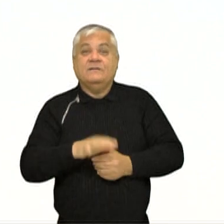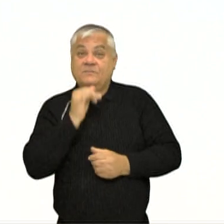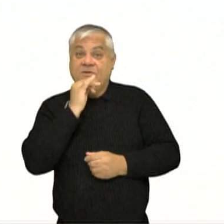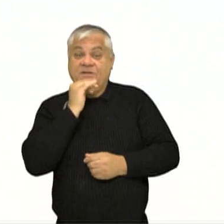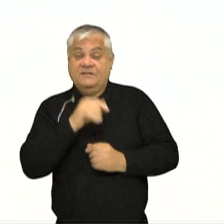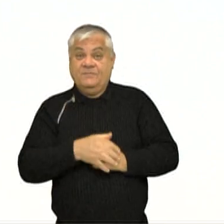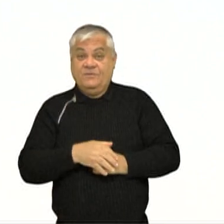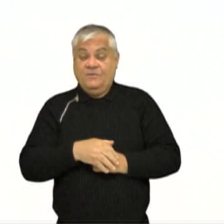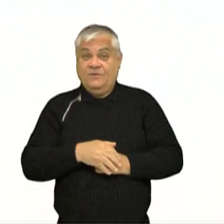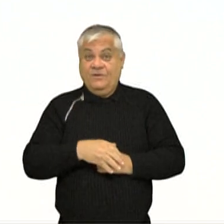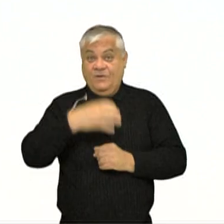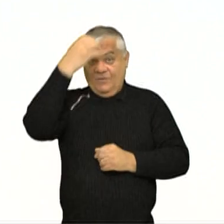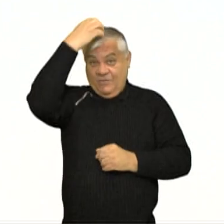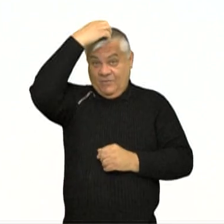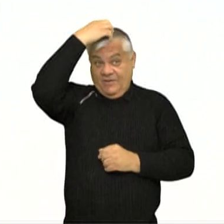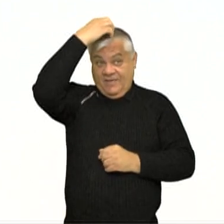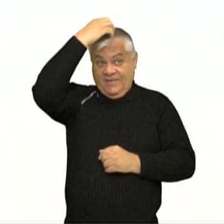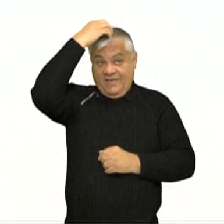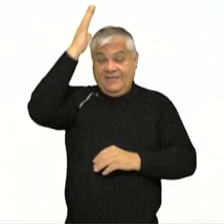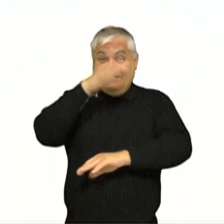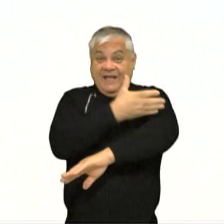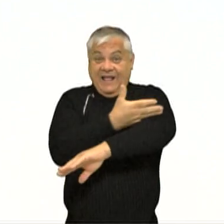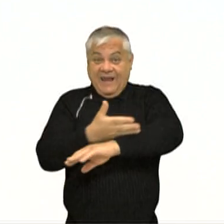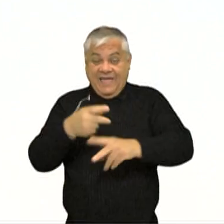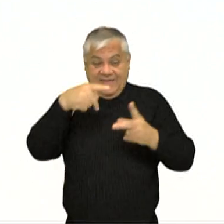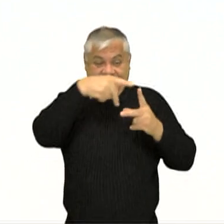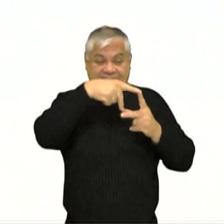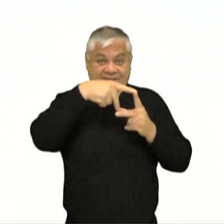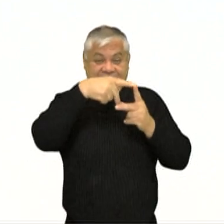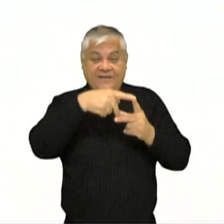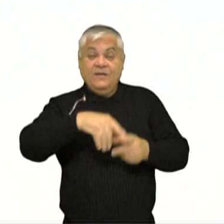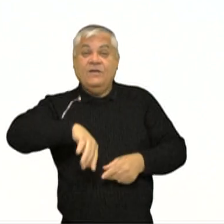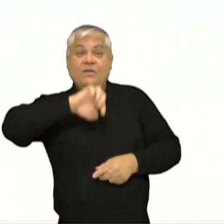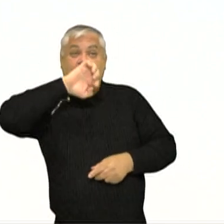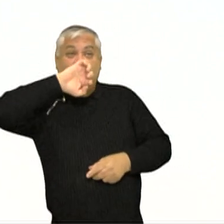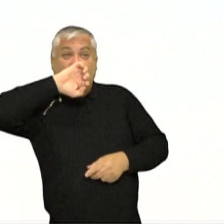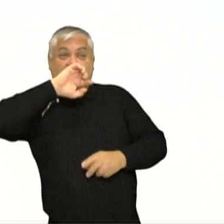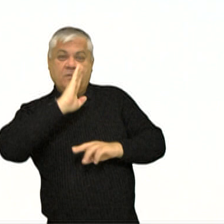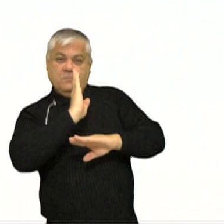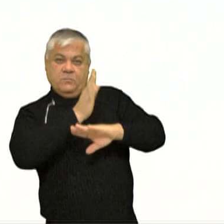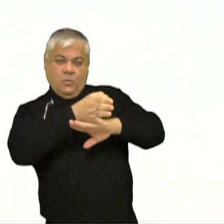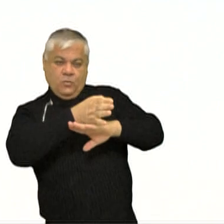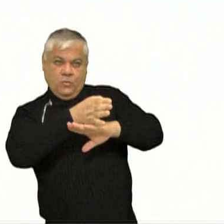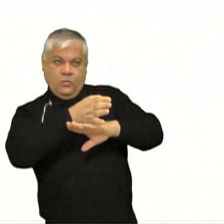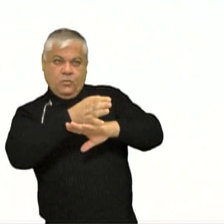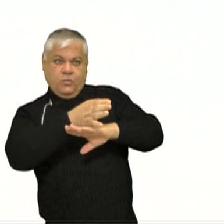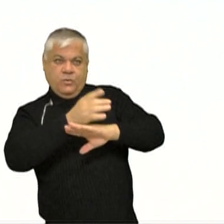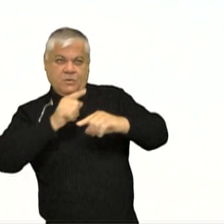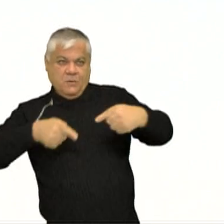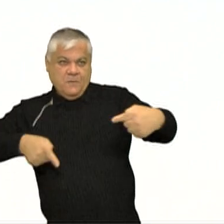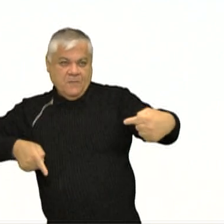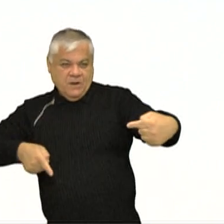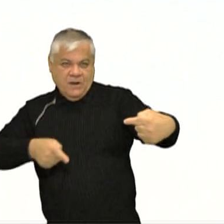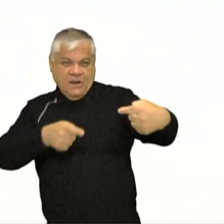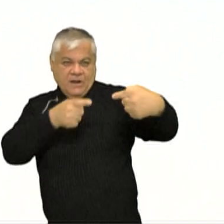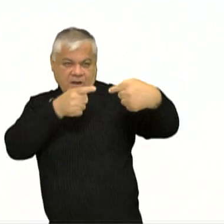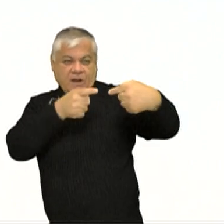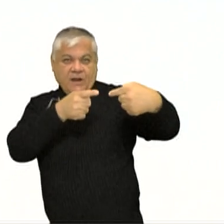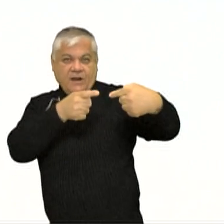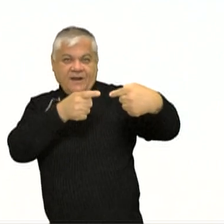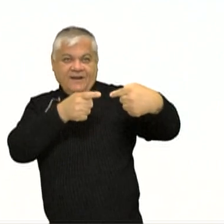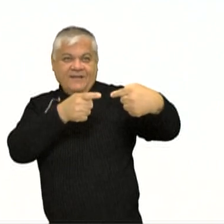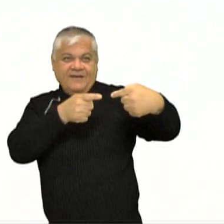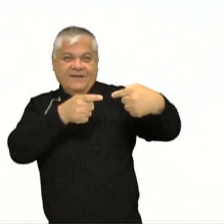casa clara, ele é atacado diretamente pelo bispo. Esse bispo cobre uma das casas de fuga e